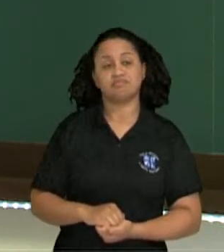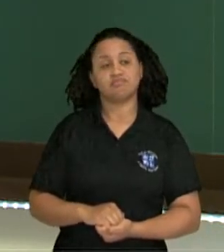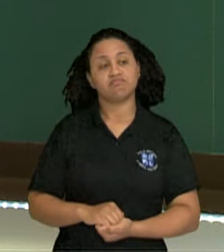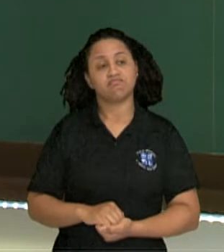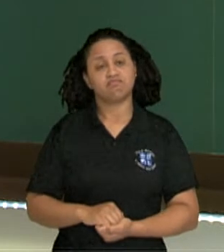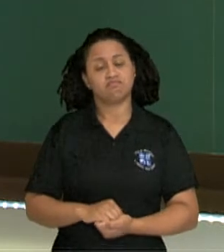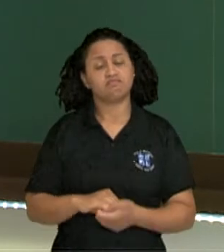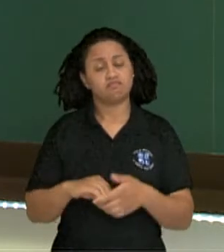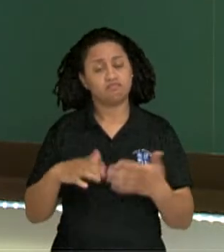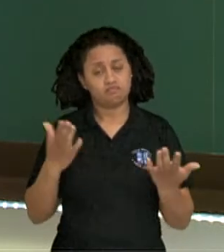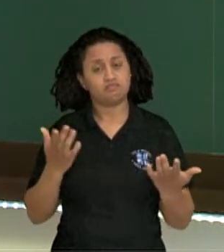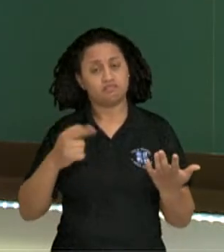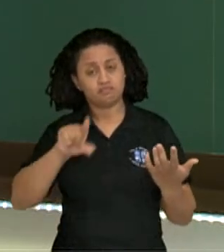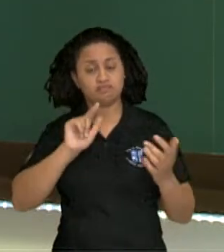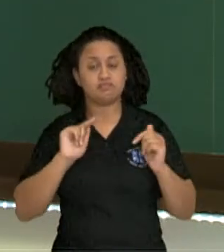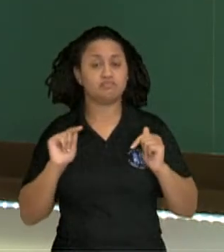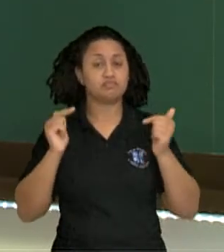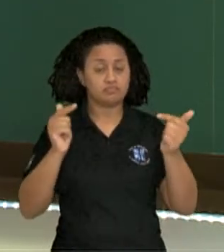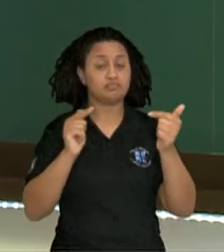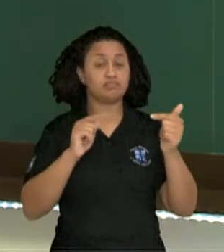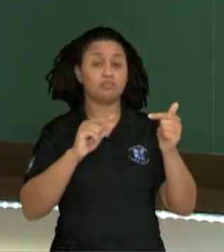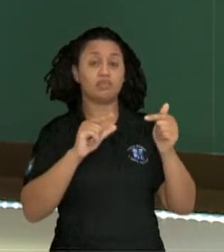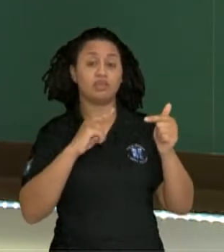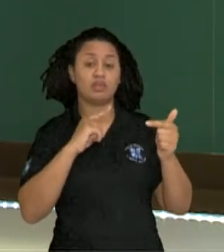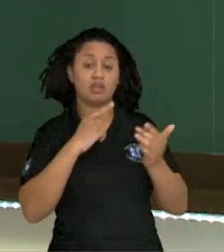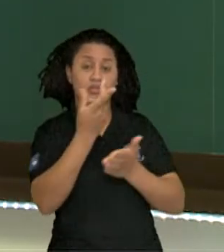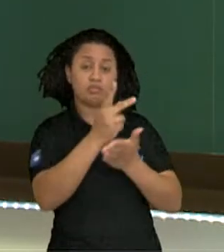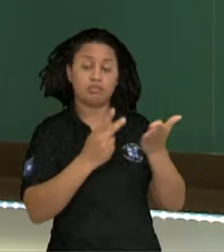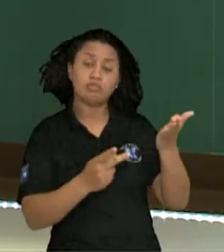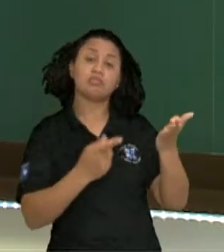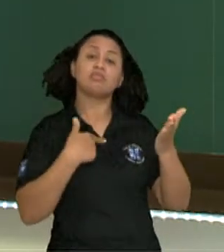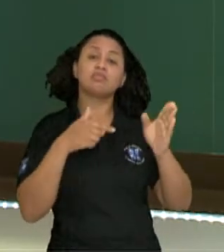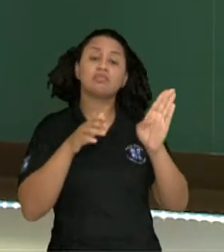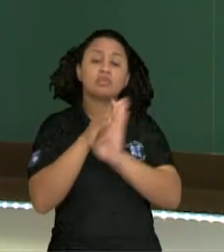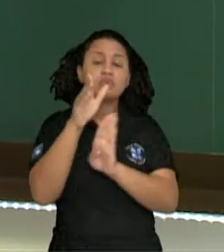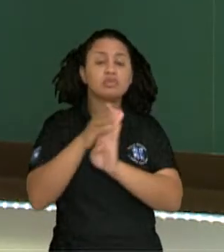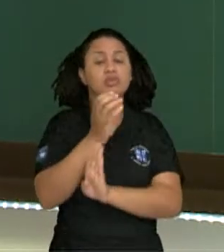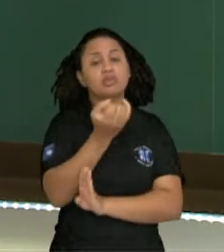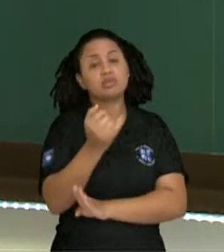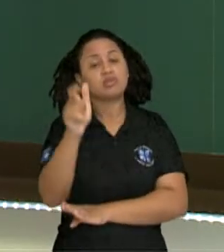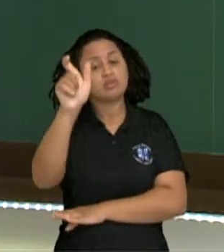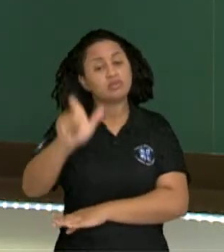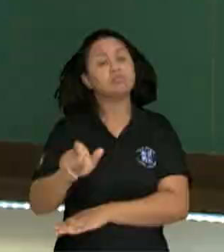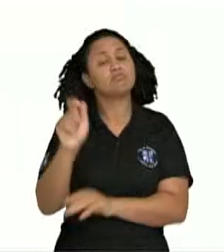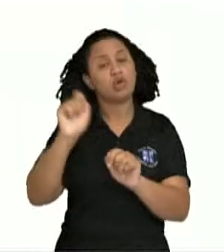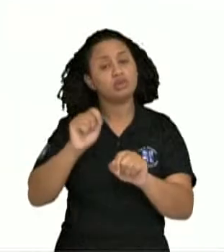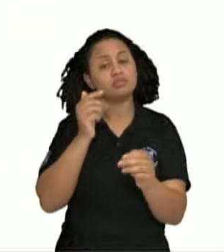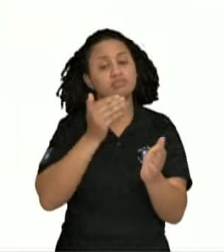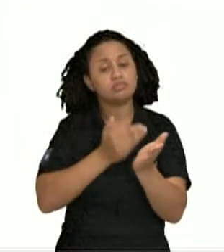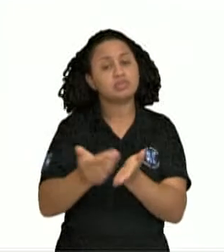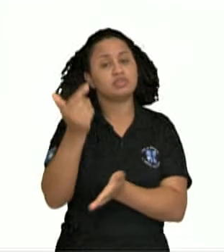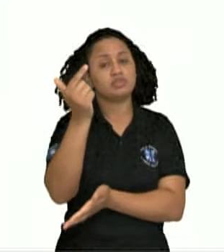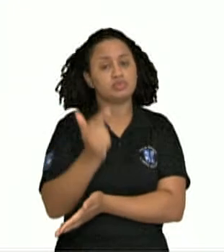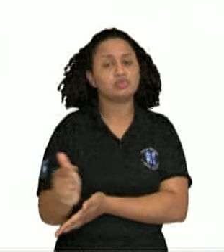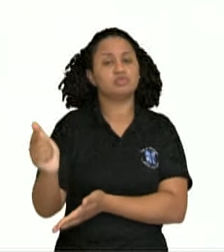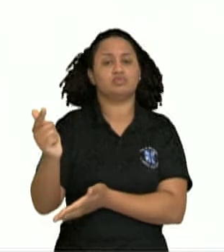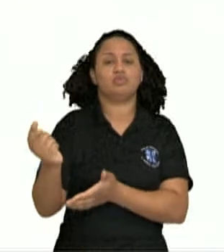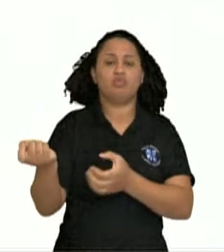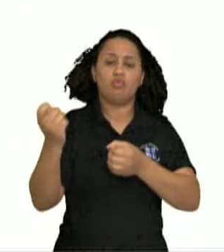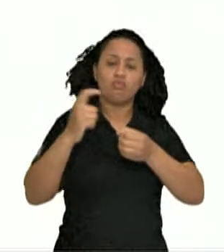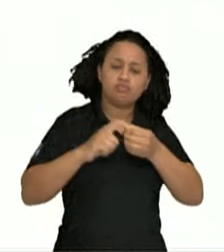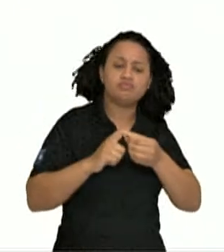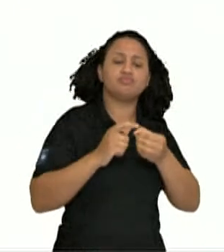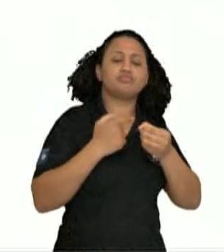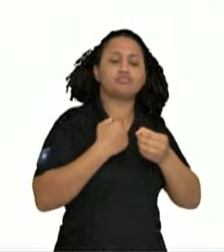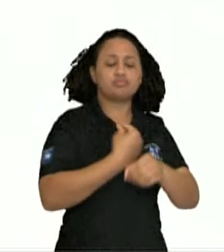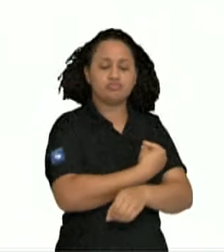essas ações aí que o poema sugere para que alguém recomece, para que alguém retome